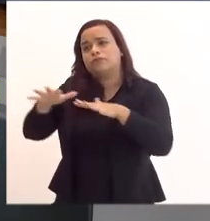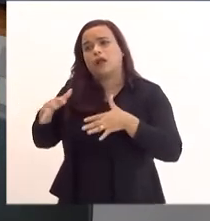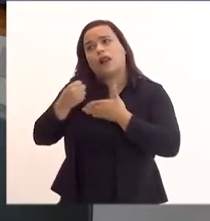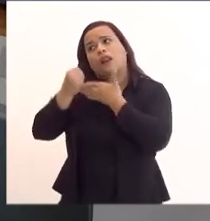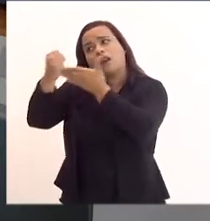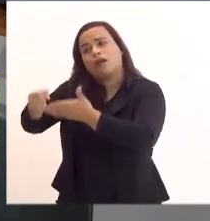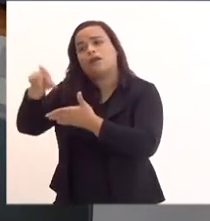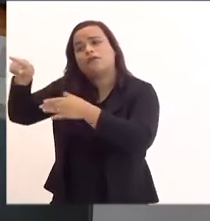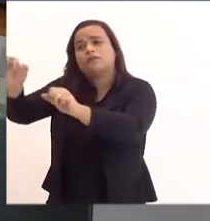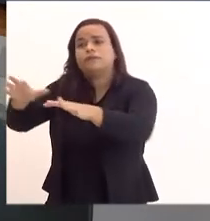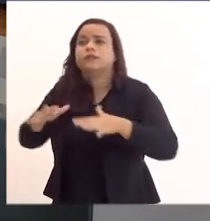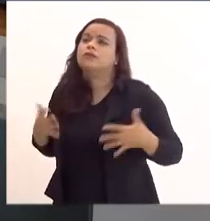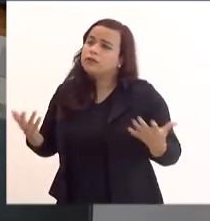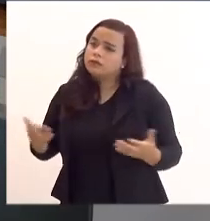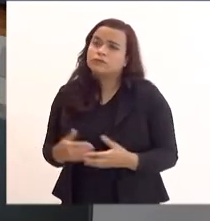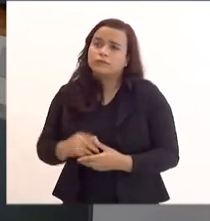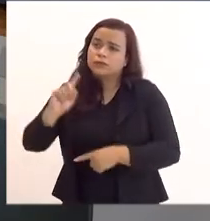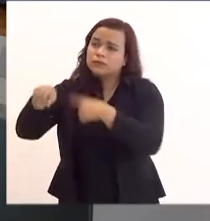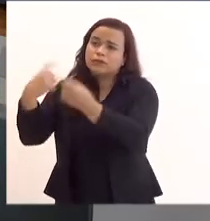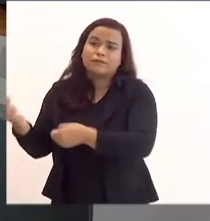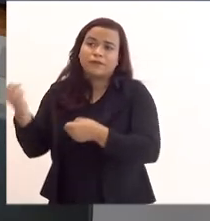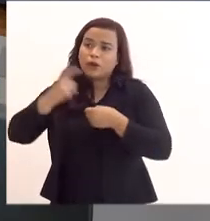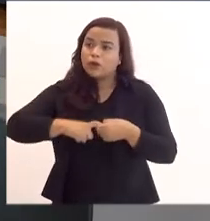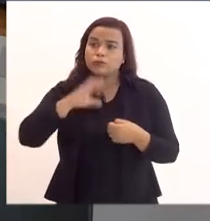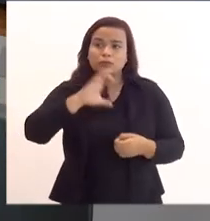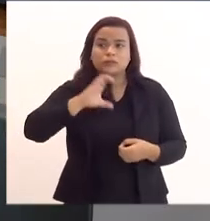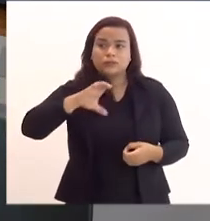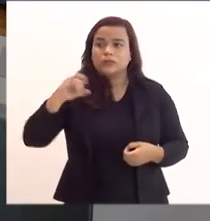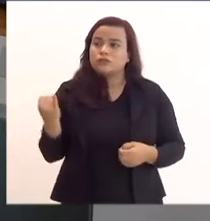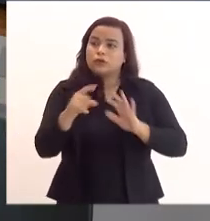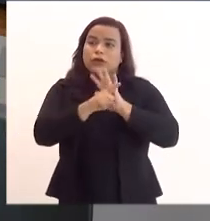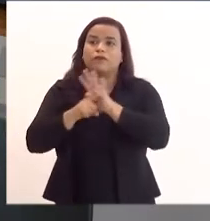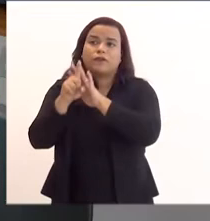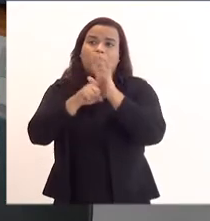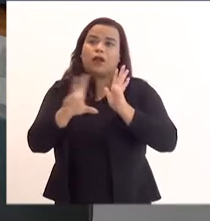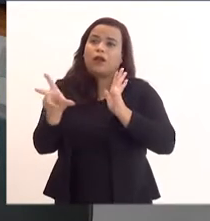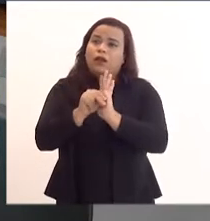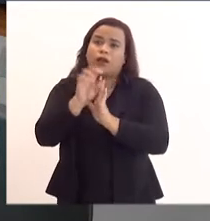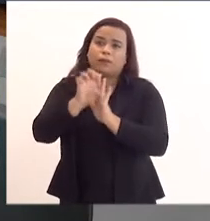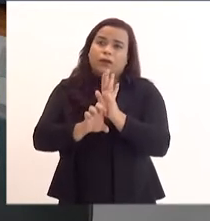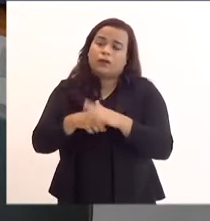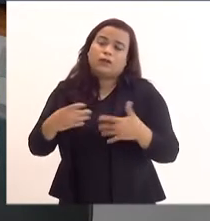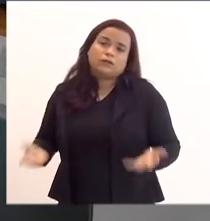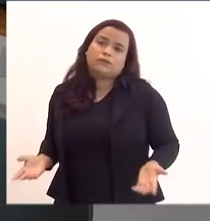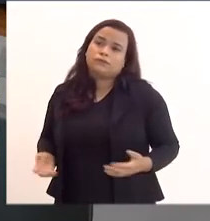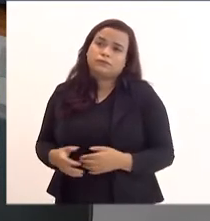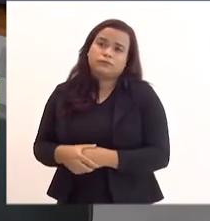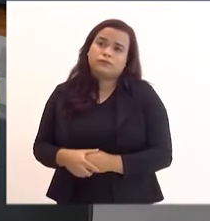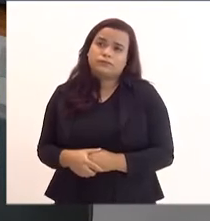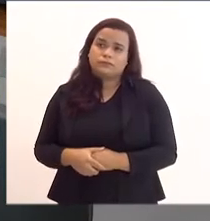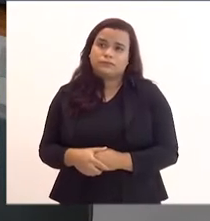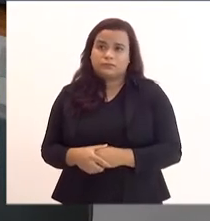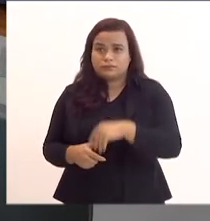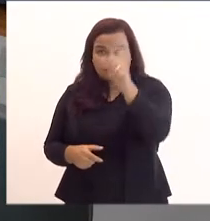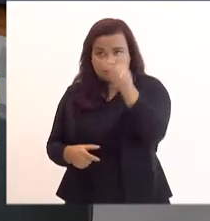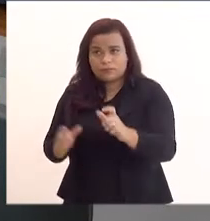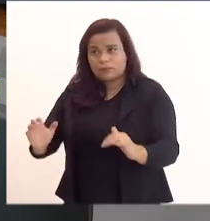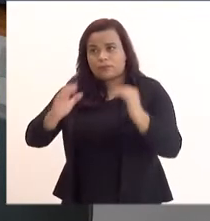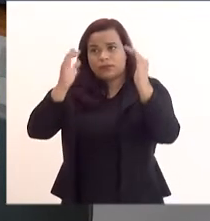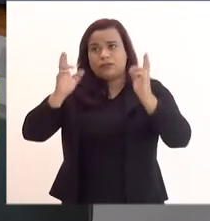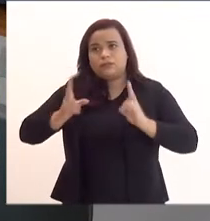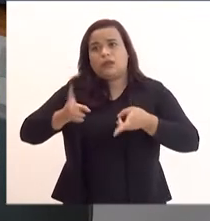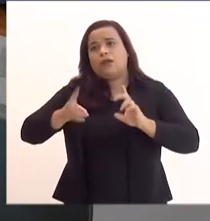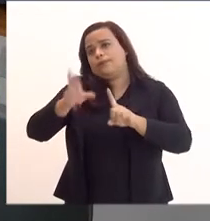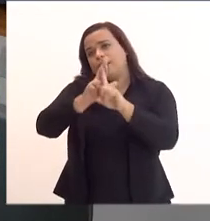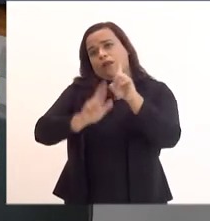a gente só avança com a pauta. Depois volta para a CCJ para analisar as emendas do plenário. Vossa Excelência sempre será o relator das emendas de plenário